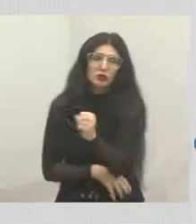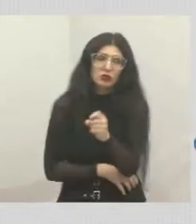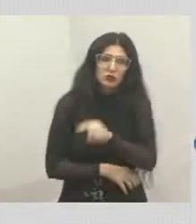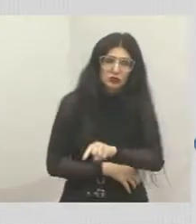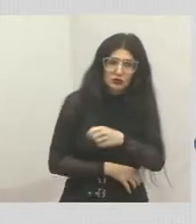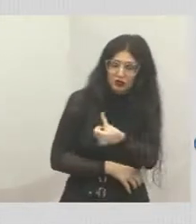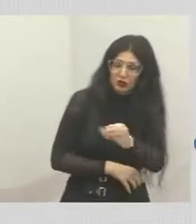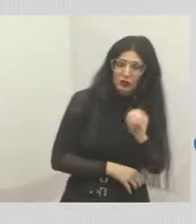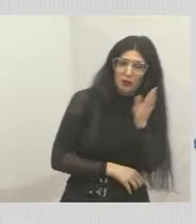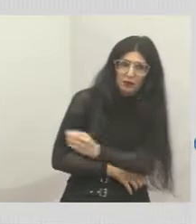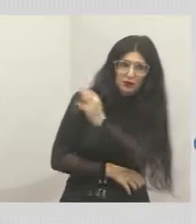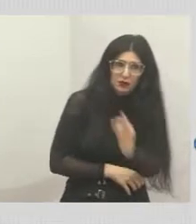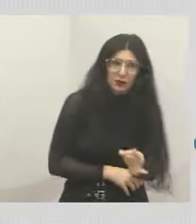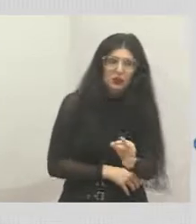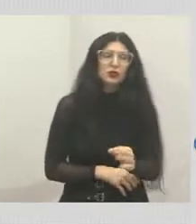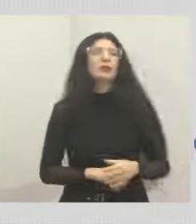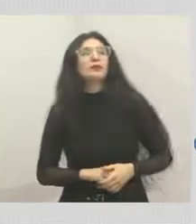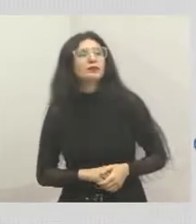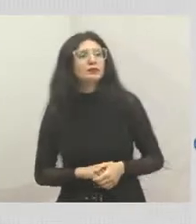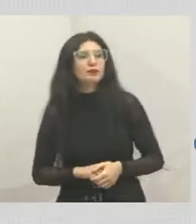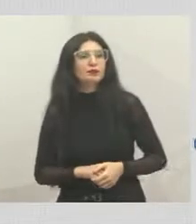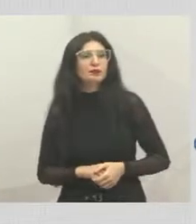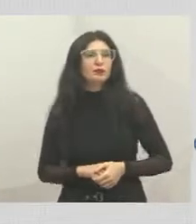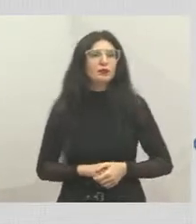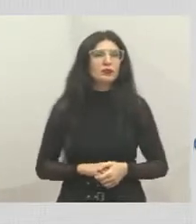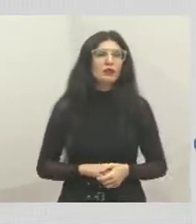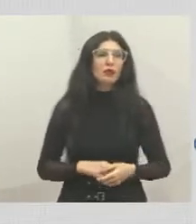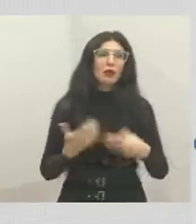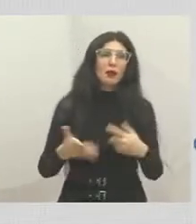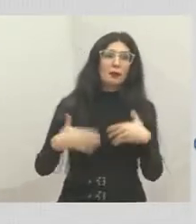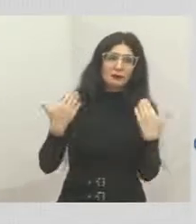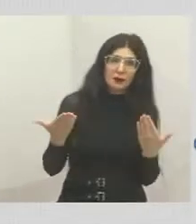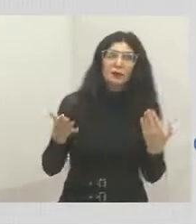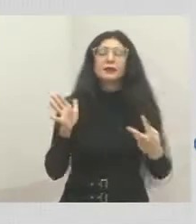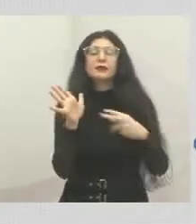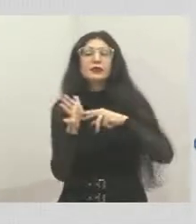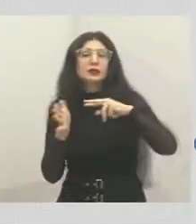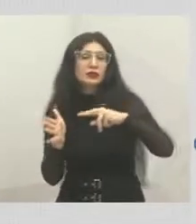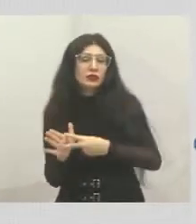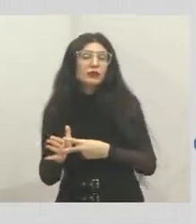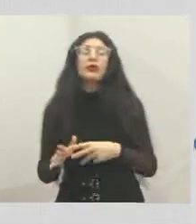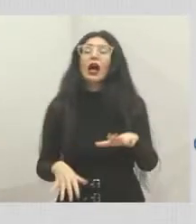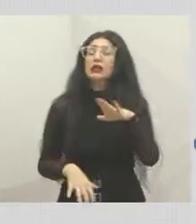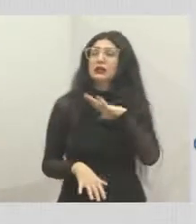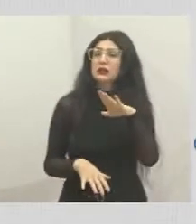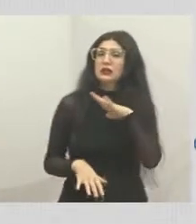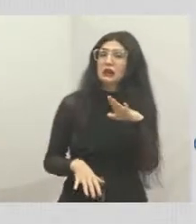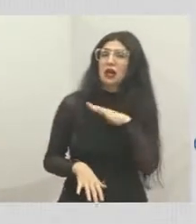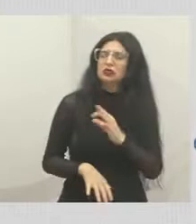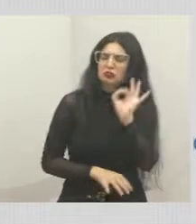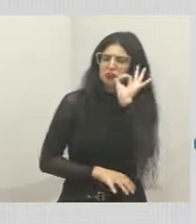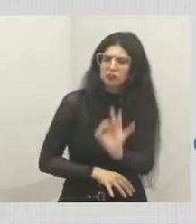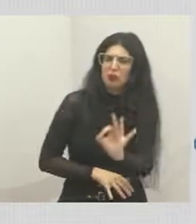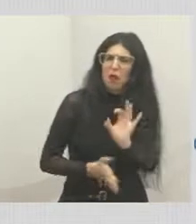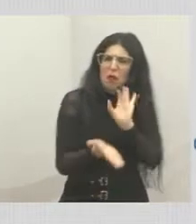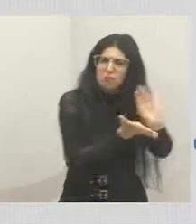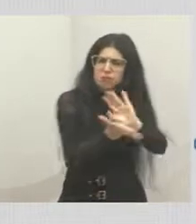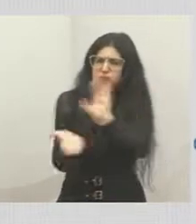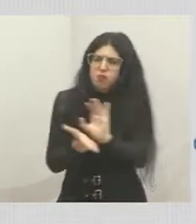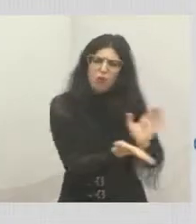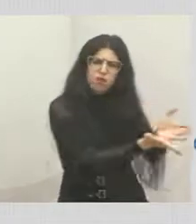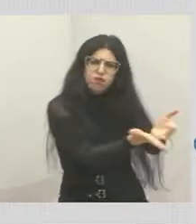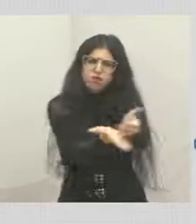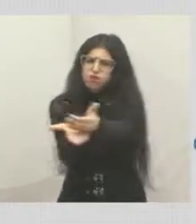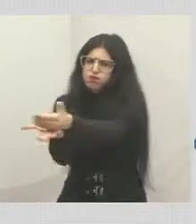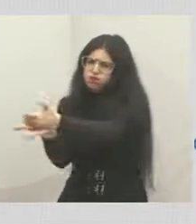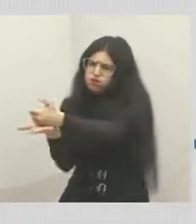48,60% da receita corrente líquida, onde mostra que o município está seguindo com prudência e está aplicando